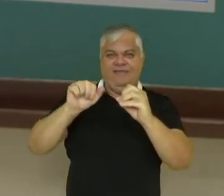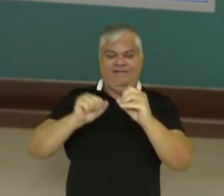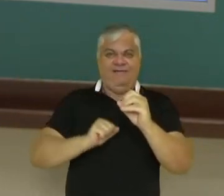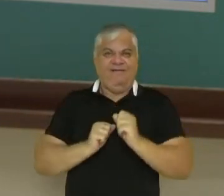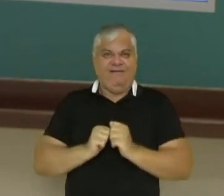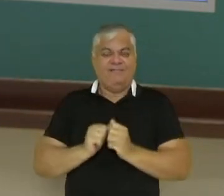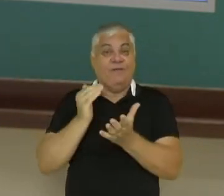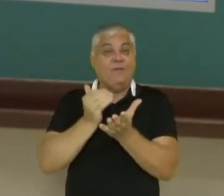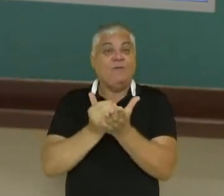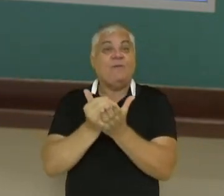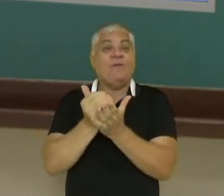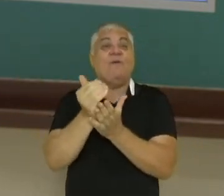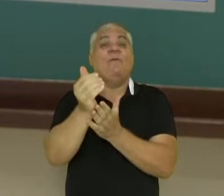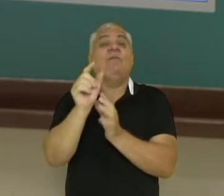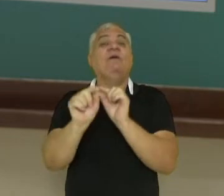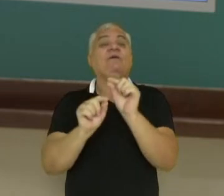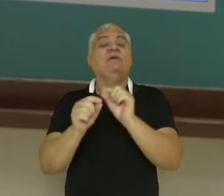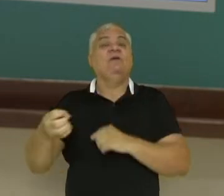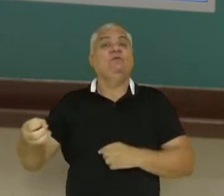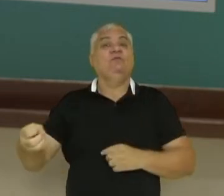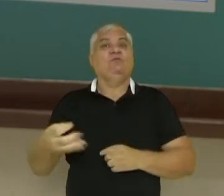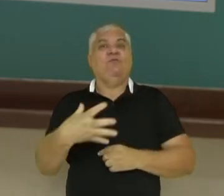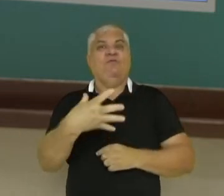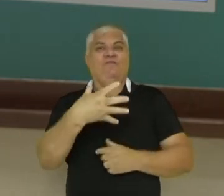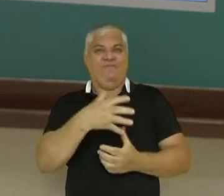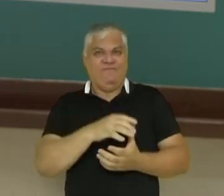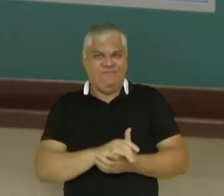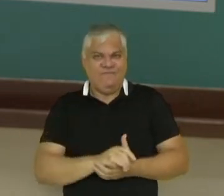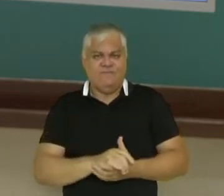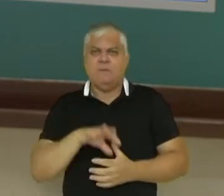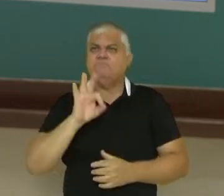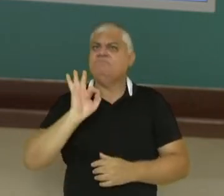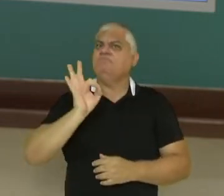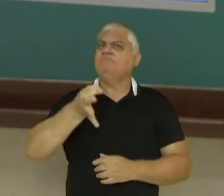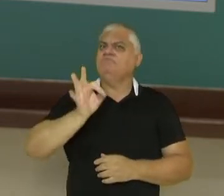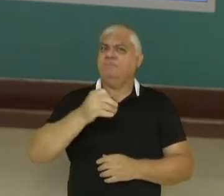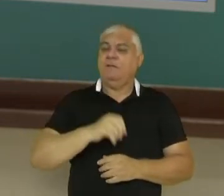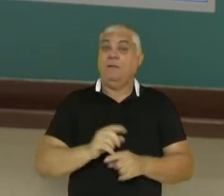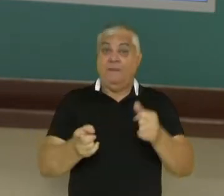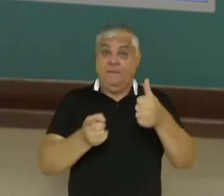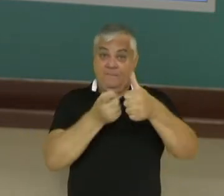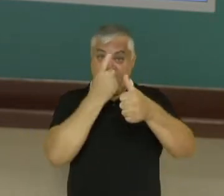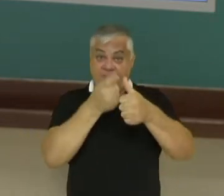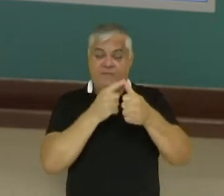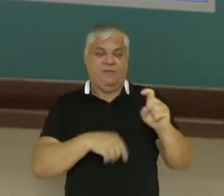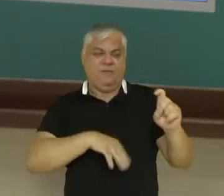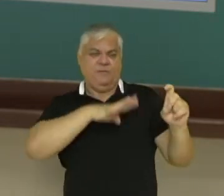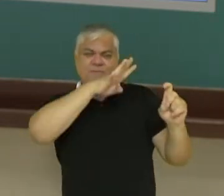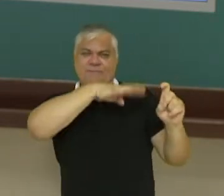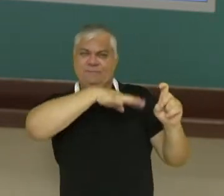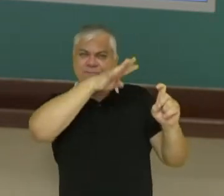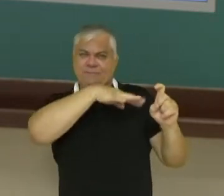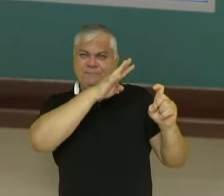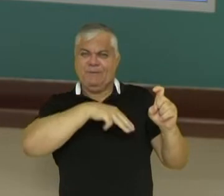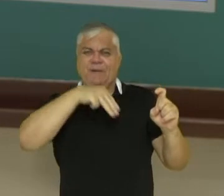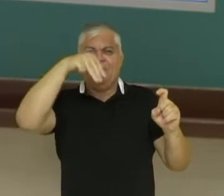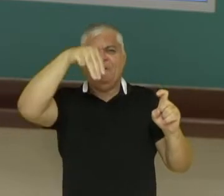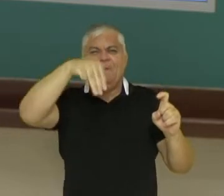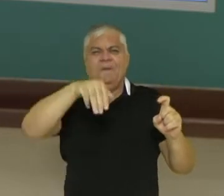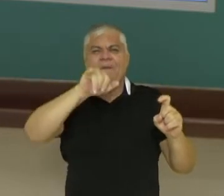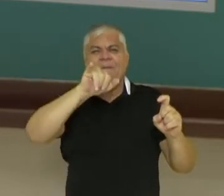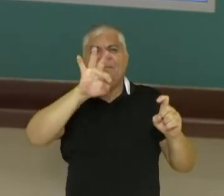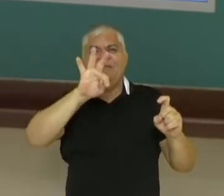aqui começou a questão do logo, né? A questão da razão. Então o mito veio, ele propôs uma ideia, passou uma